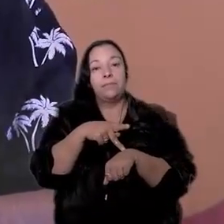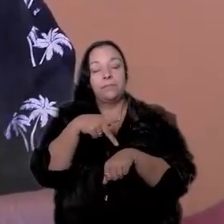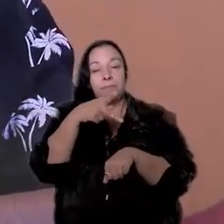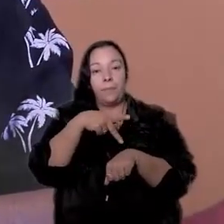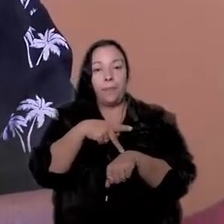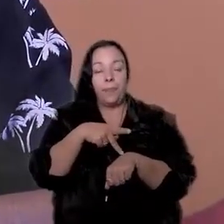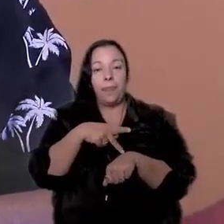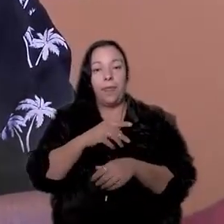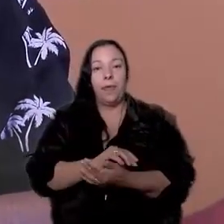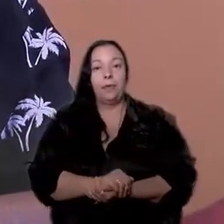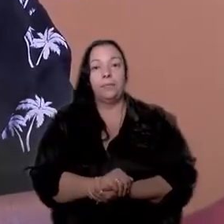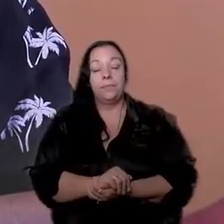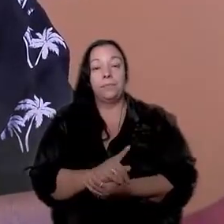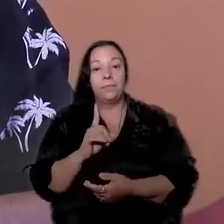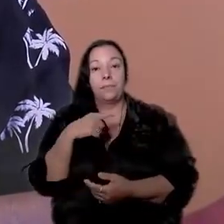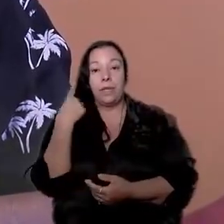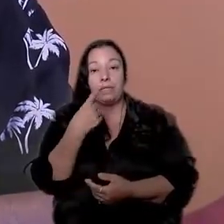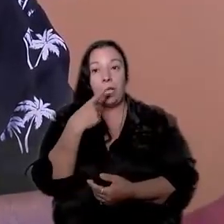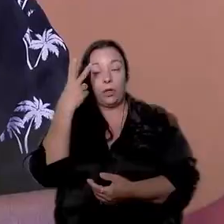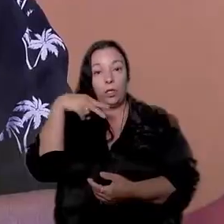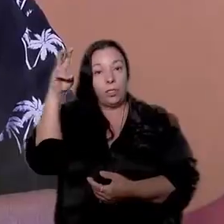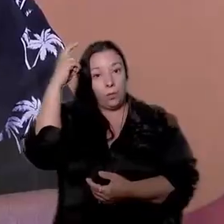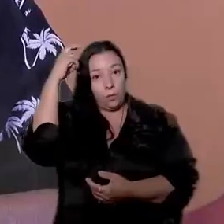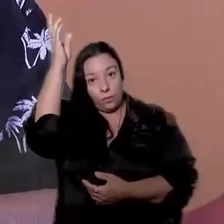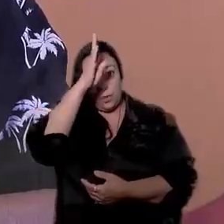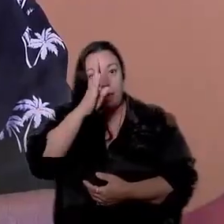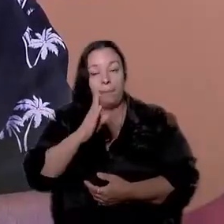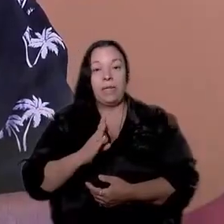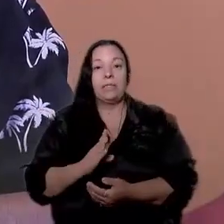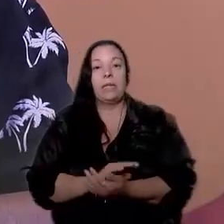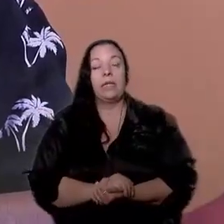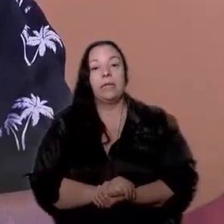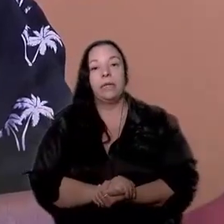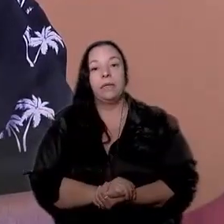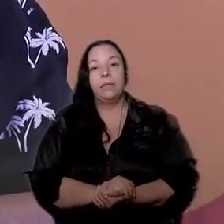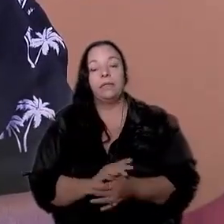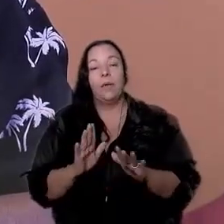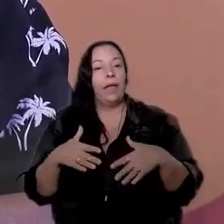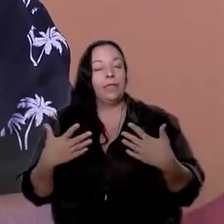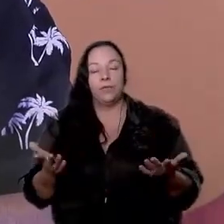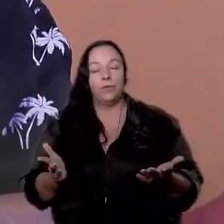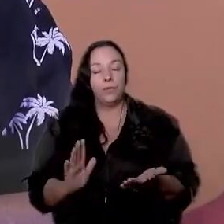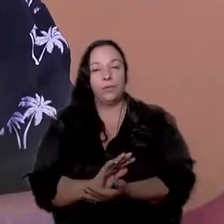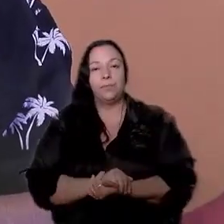internacionalização da nossa cultura brasileira. Então, é isso.